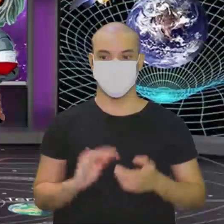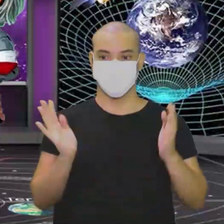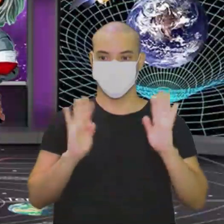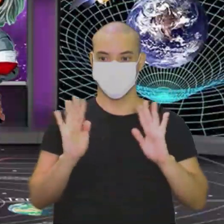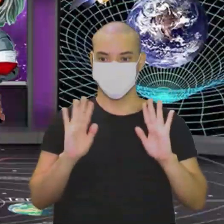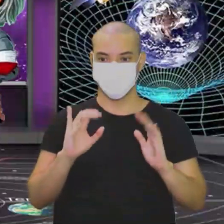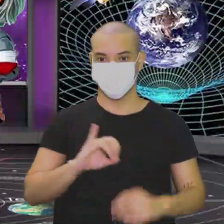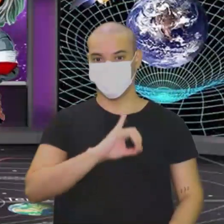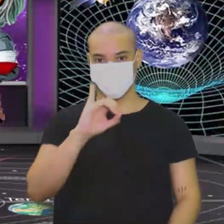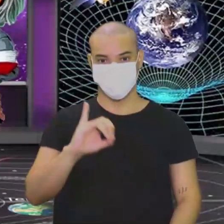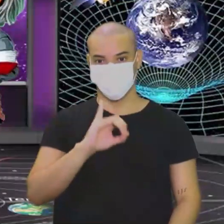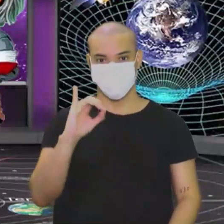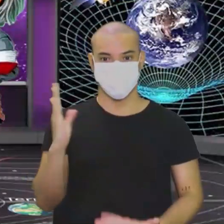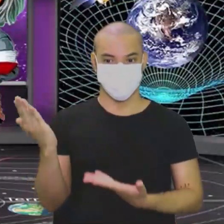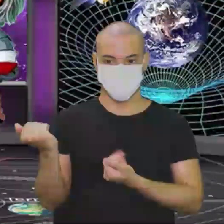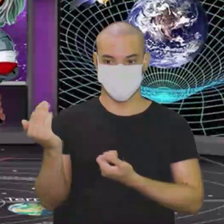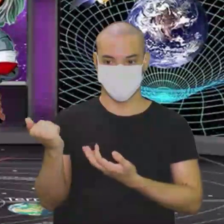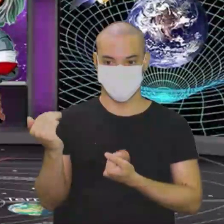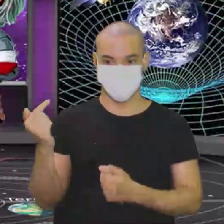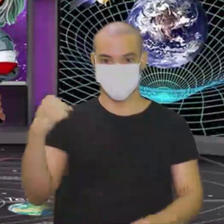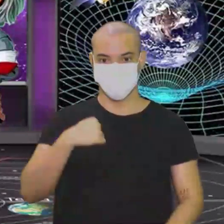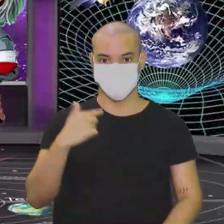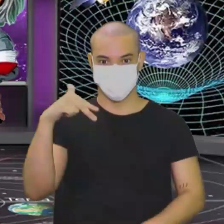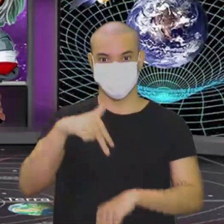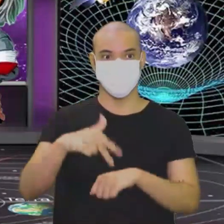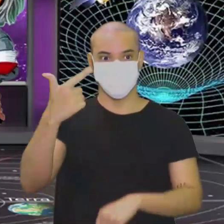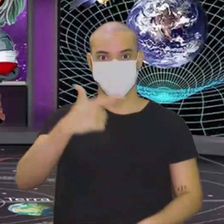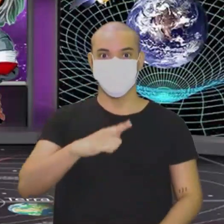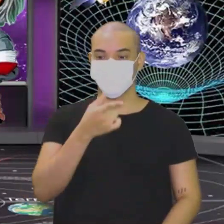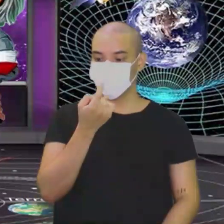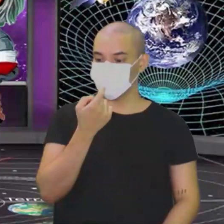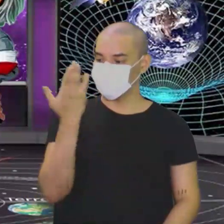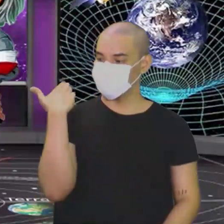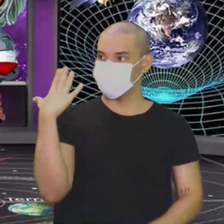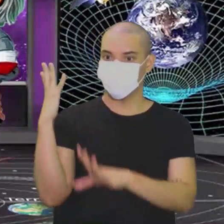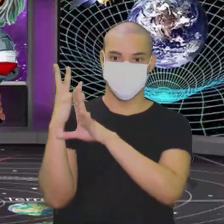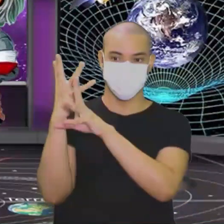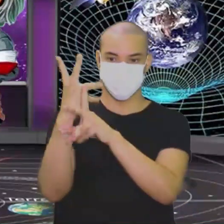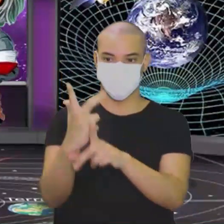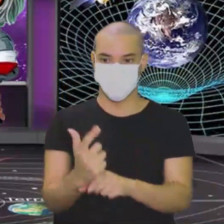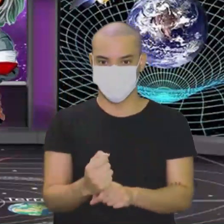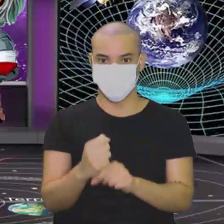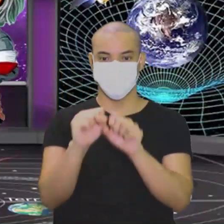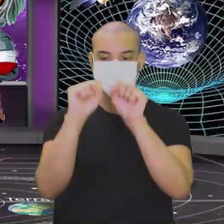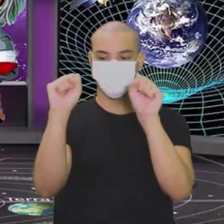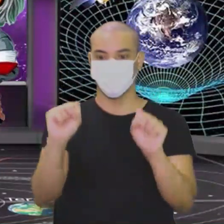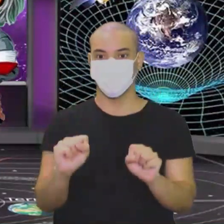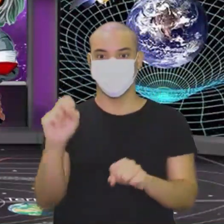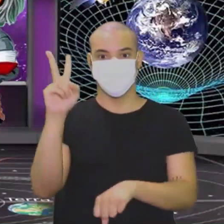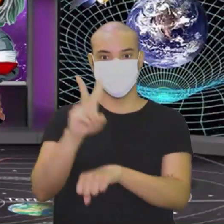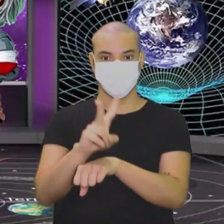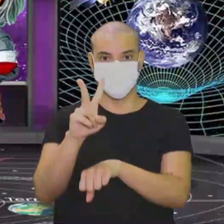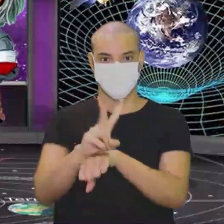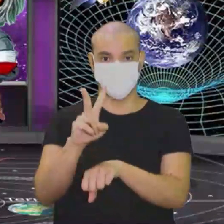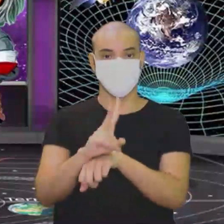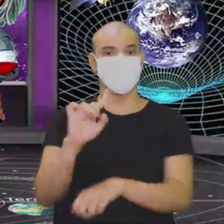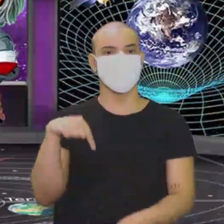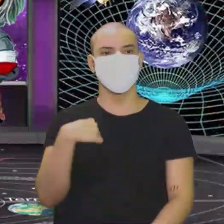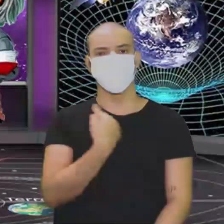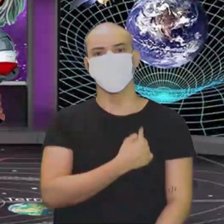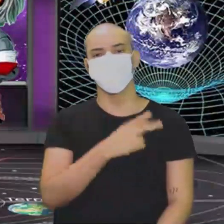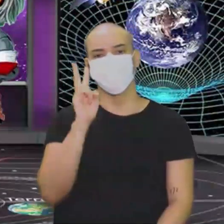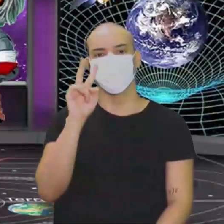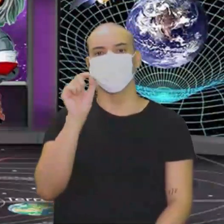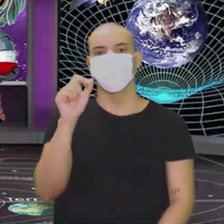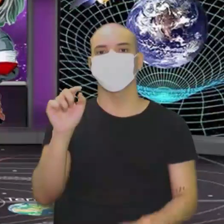Oi, oi, jovens, olha eu aqui, nós estávamos revisando aí sobre sistemas de proteção, nós vimos